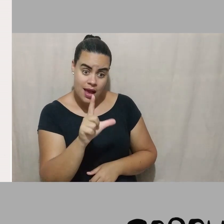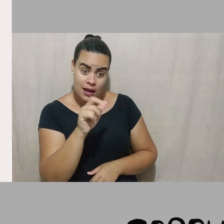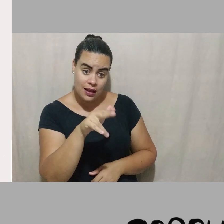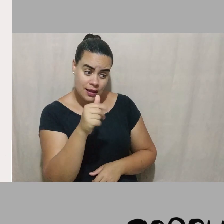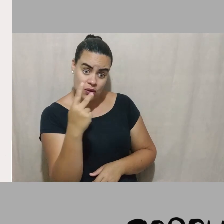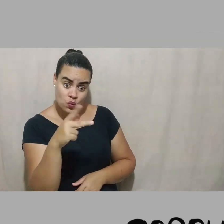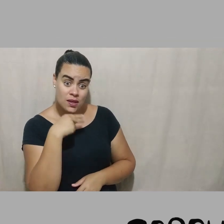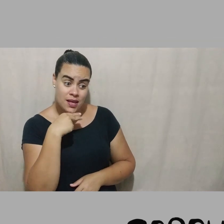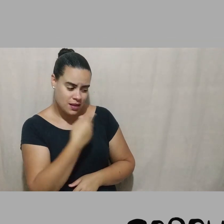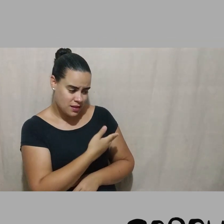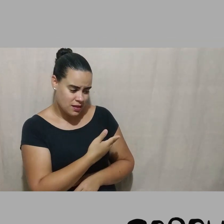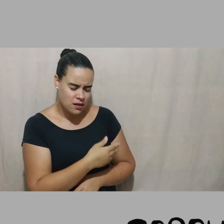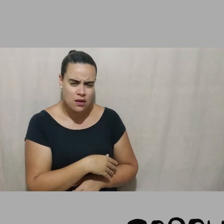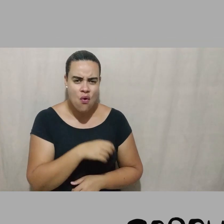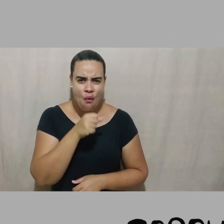É a Lina.